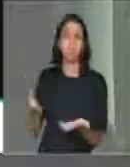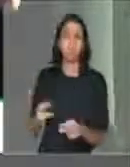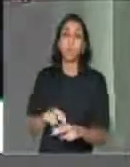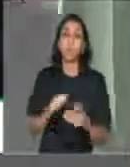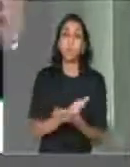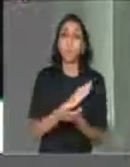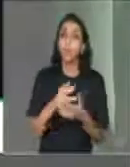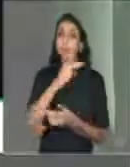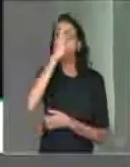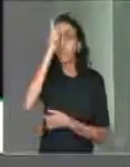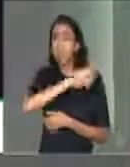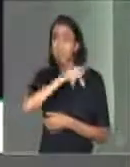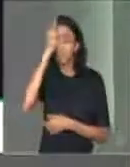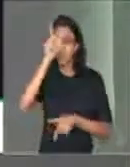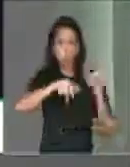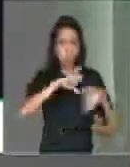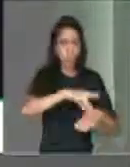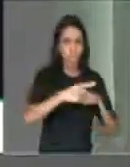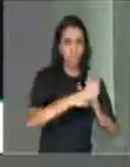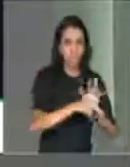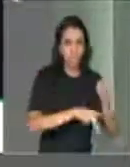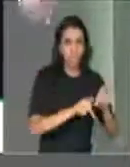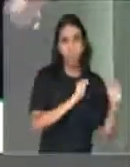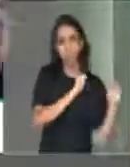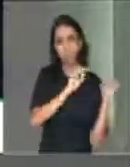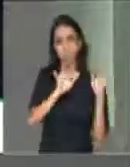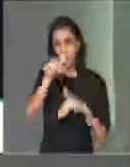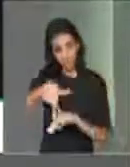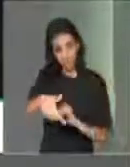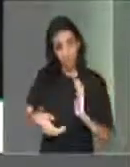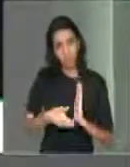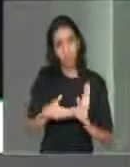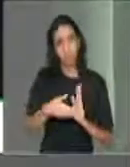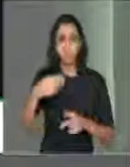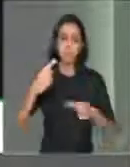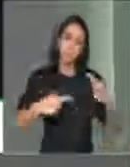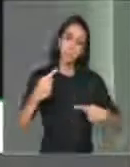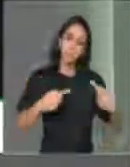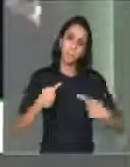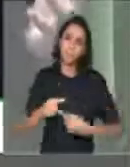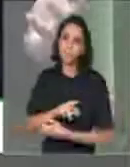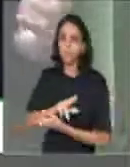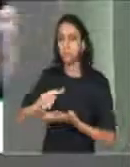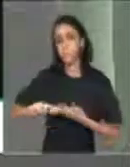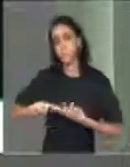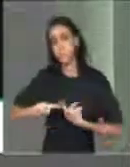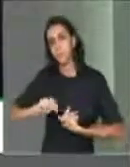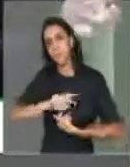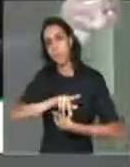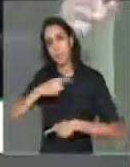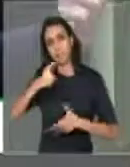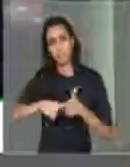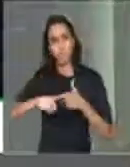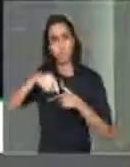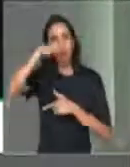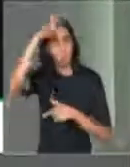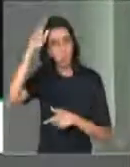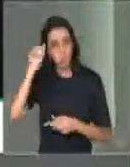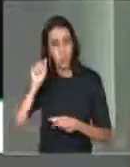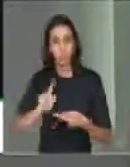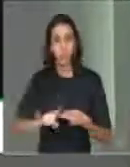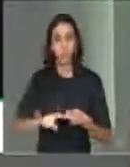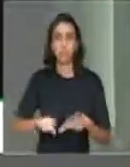populares debatendo temas relacionados a essas questões amazônicas